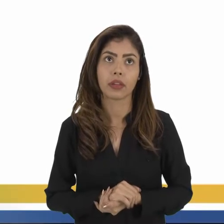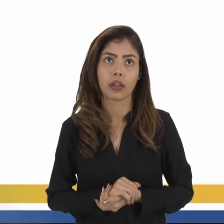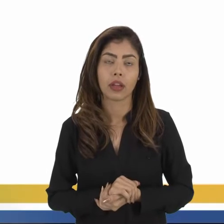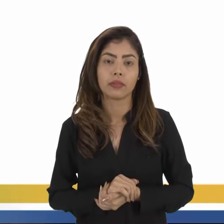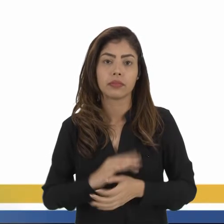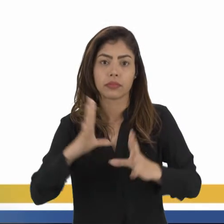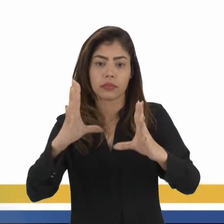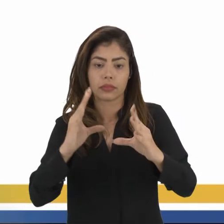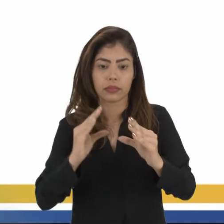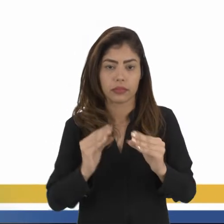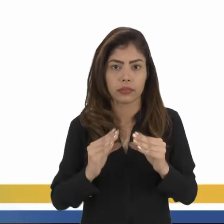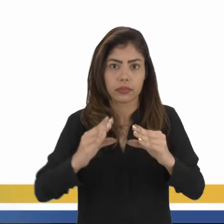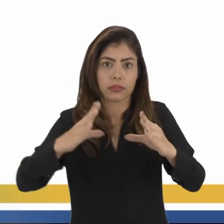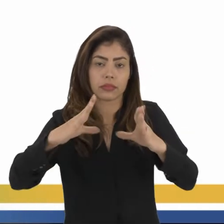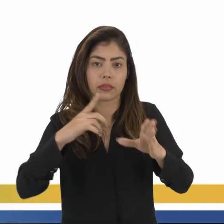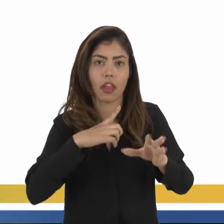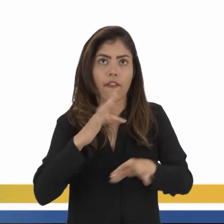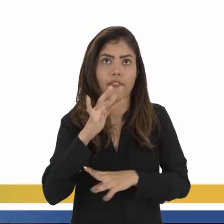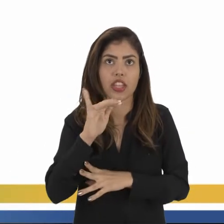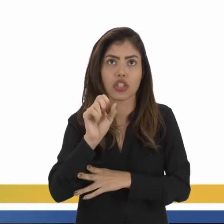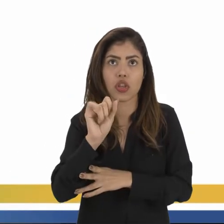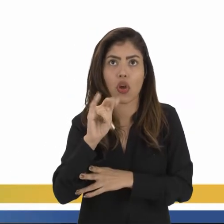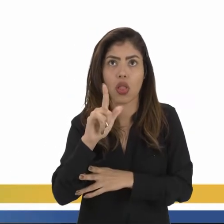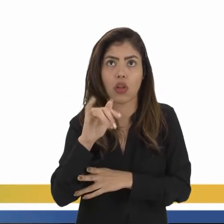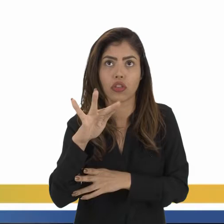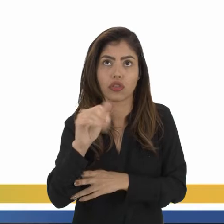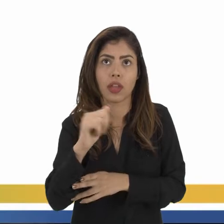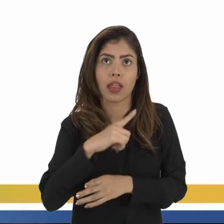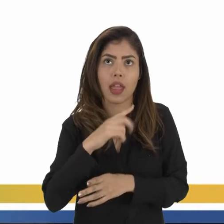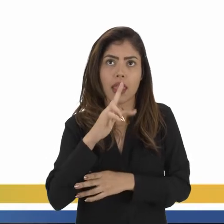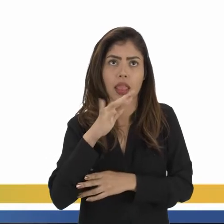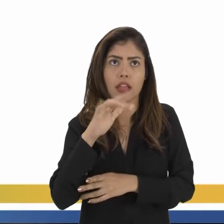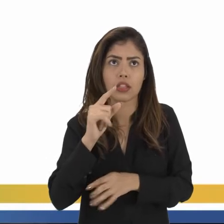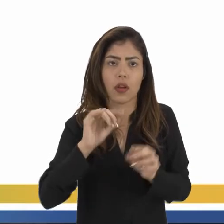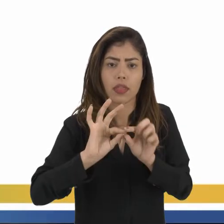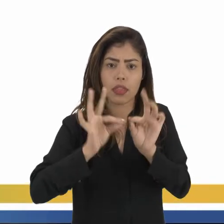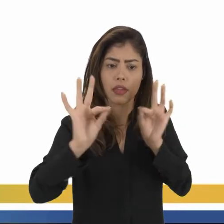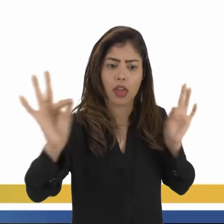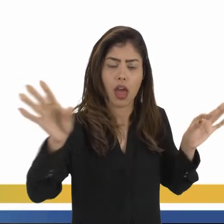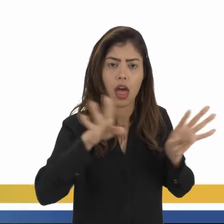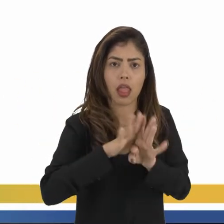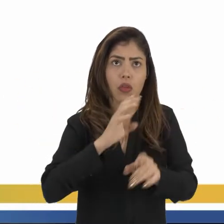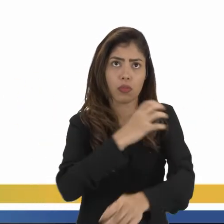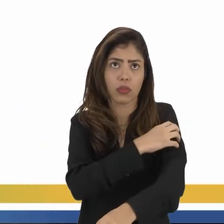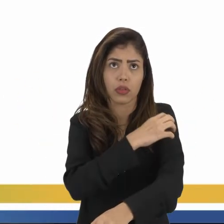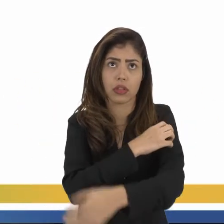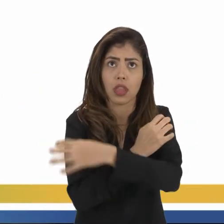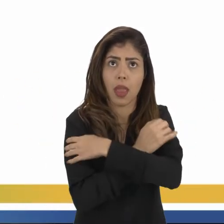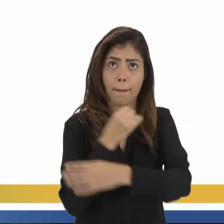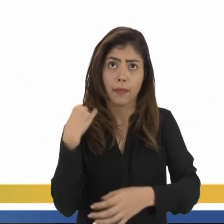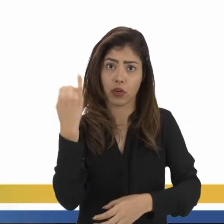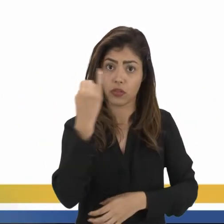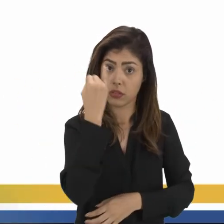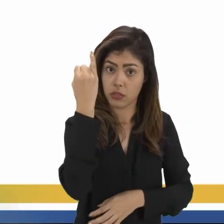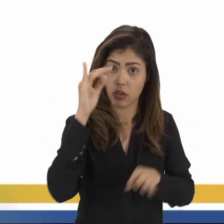contração muscular é um processo fisiológico que gera tensão nas fibras musculares e é fundamental para a